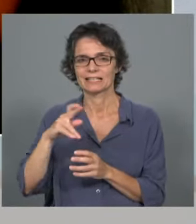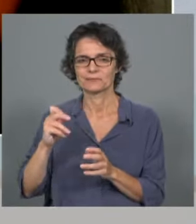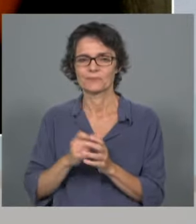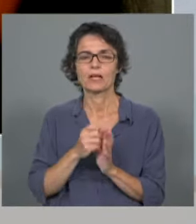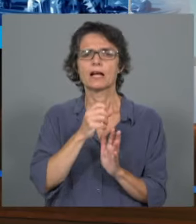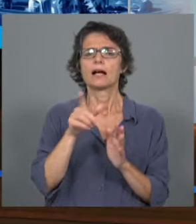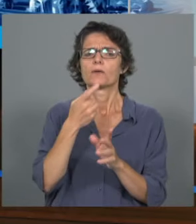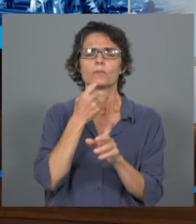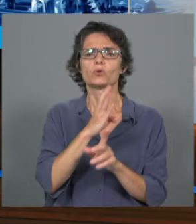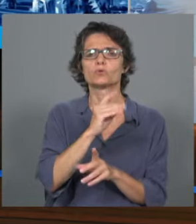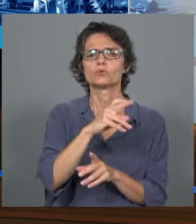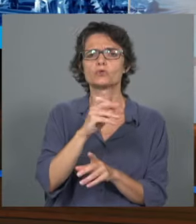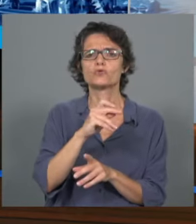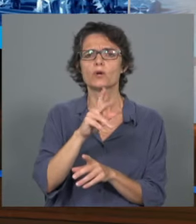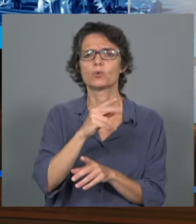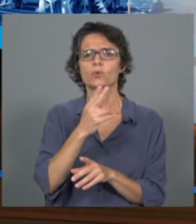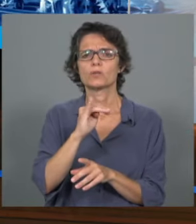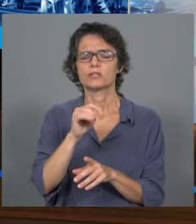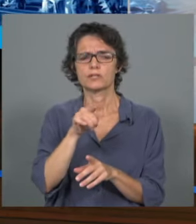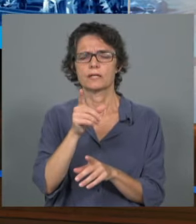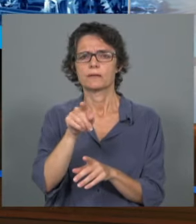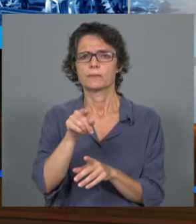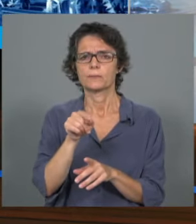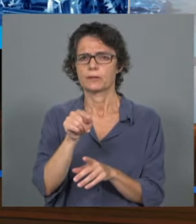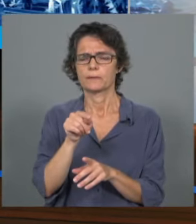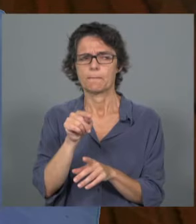uma simbólica também interessante e que convém referir